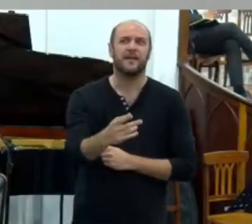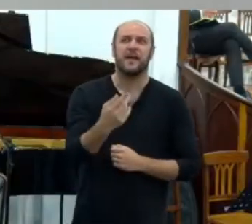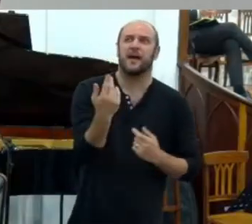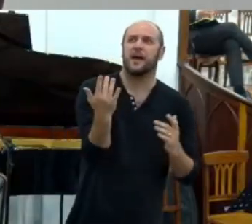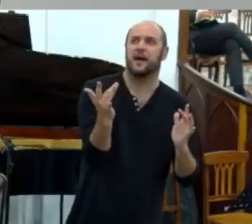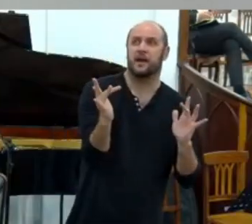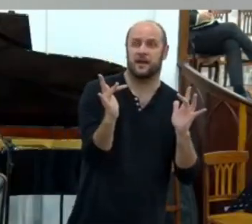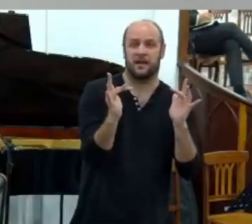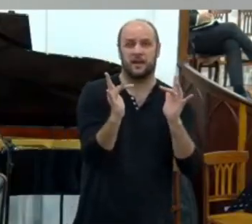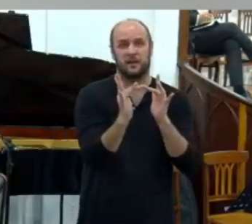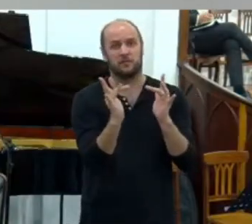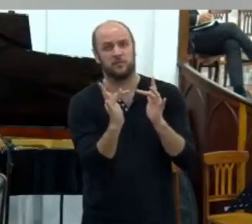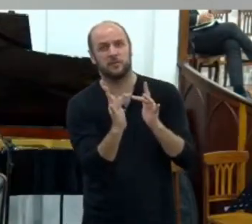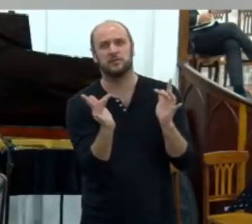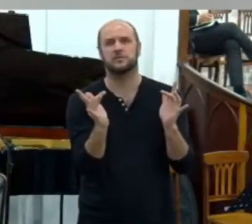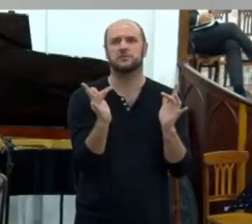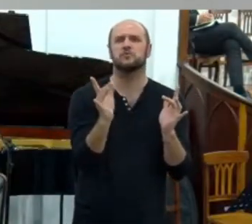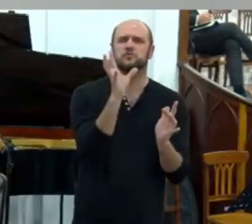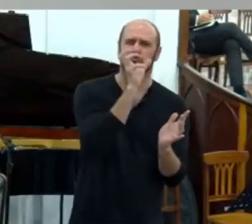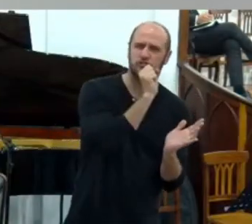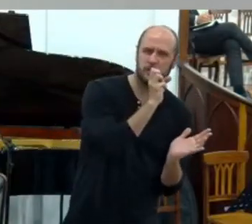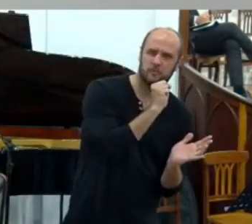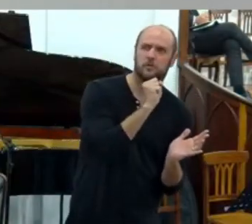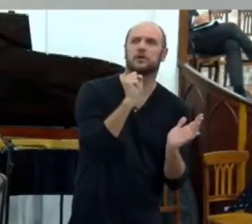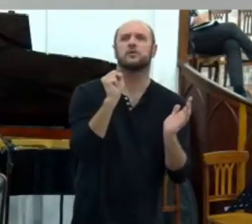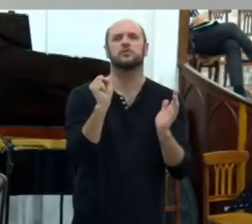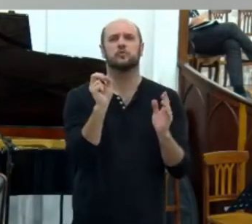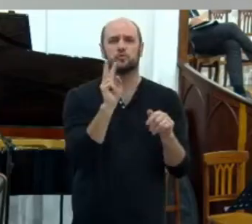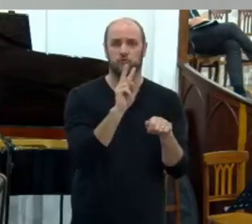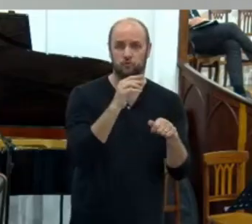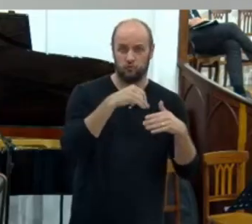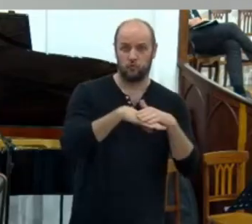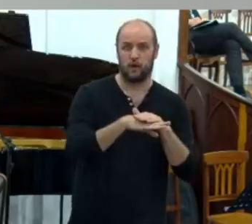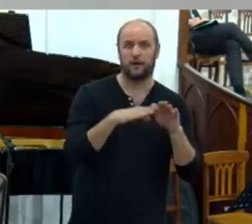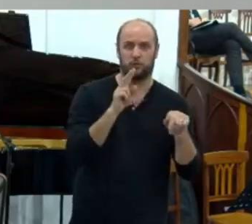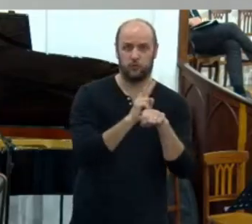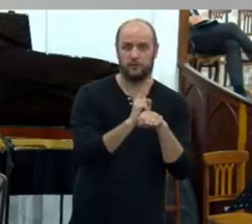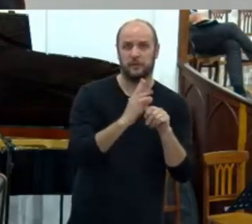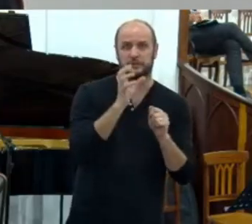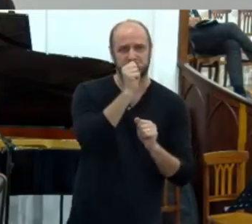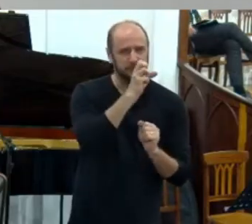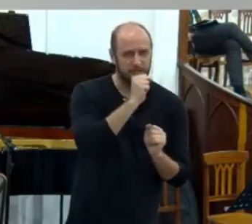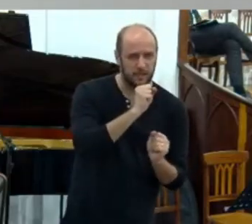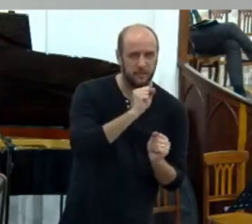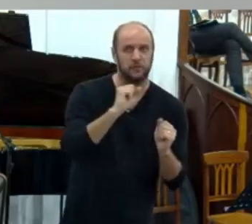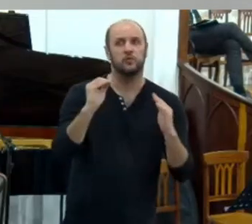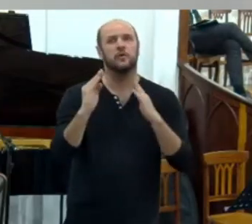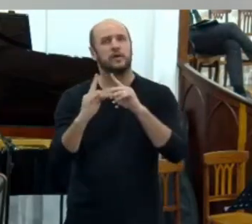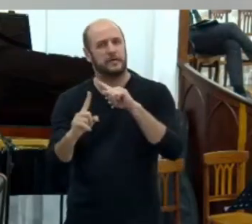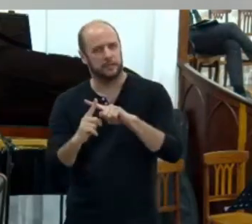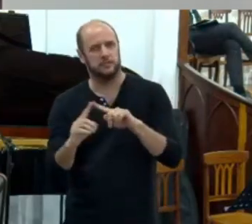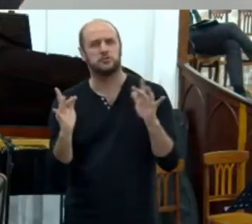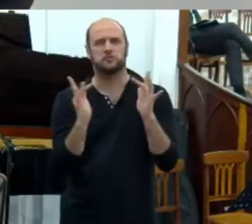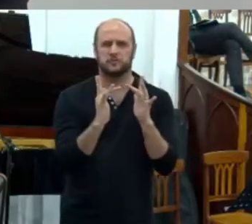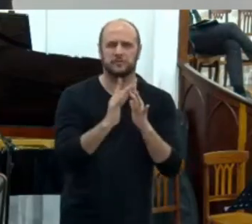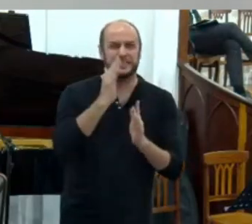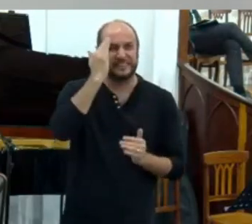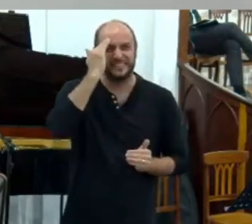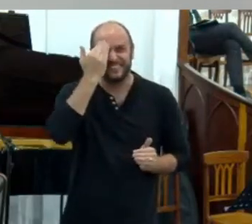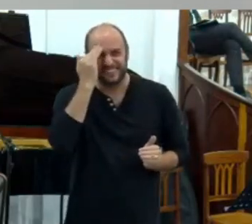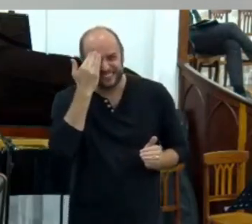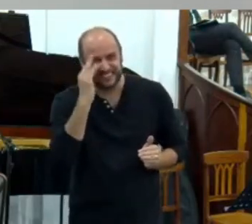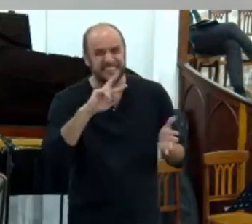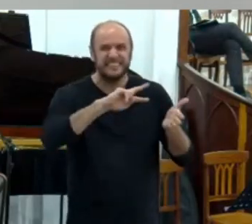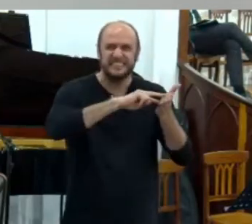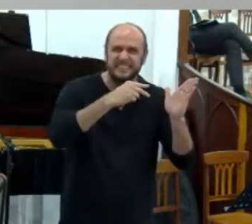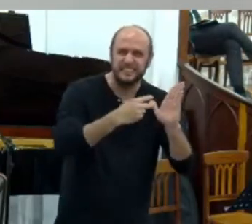do sábado e a igreja cristã. Para entendermos o significado do ajuntamento solene,